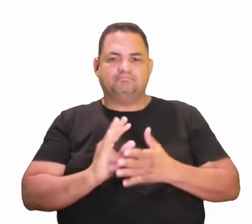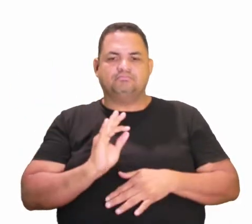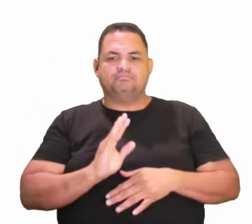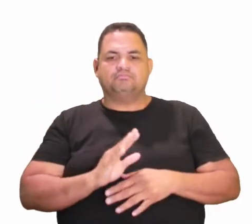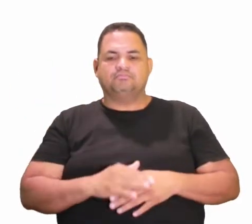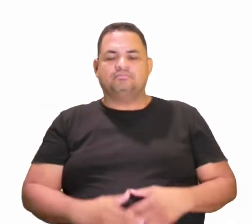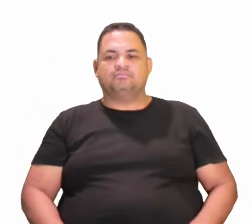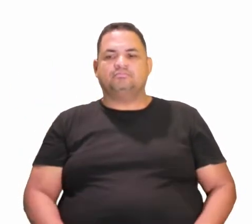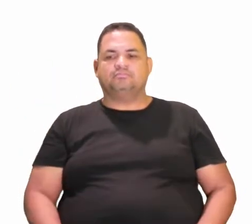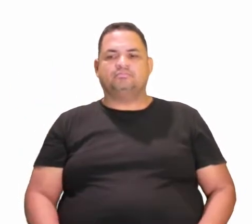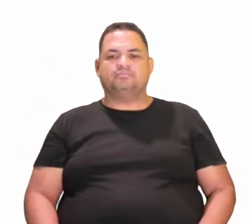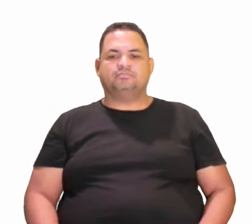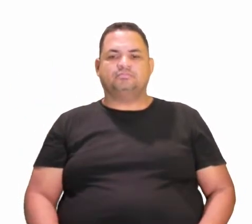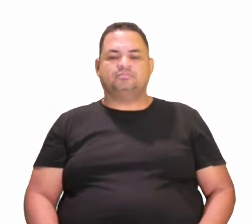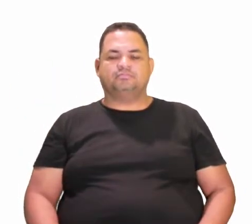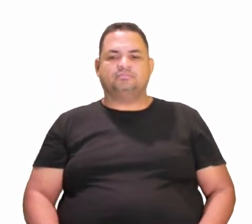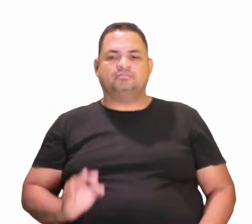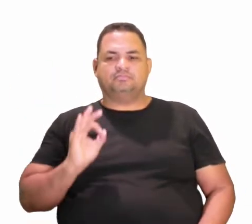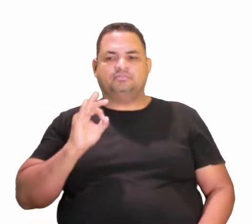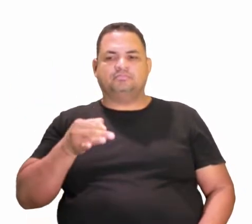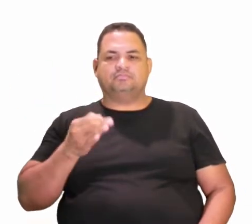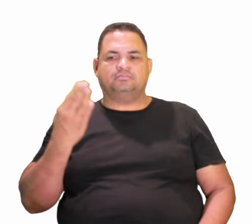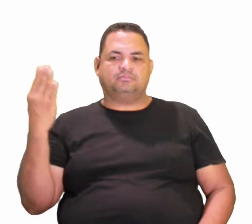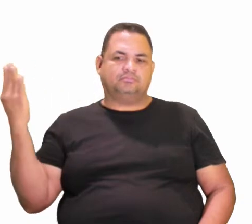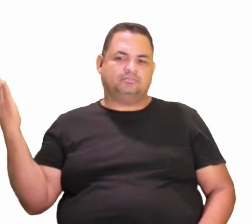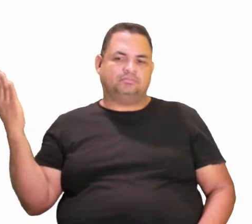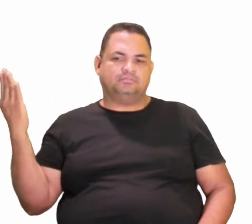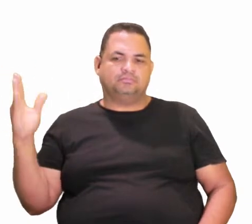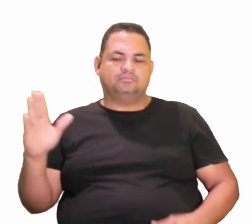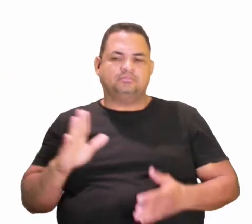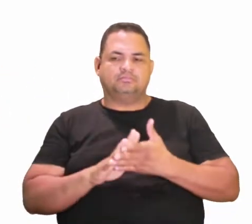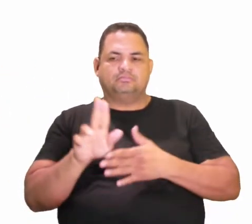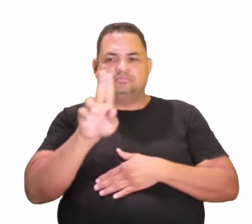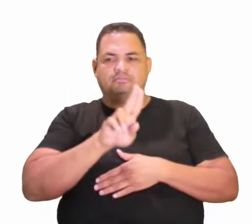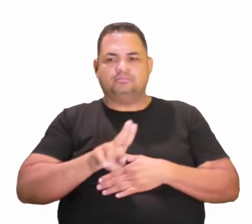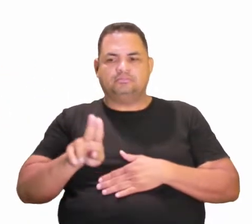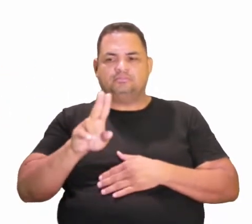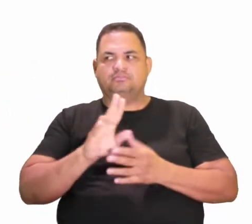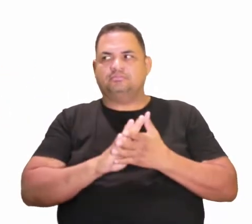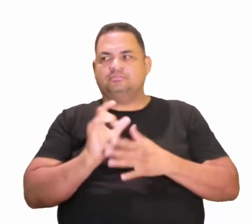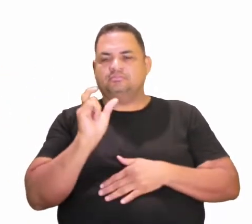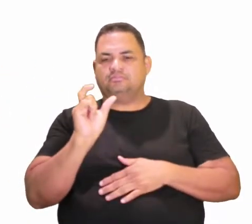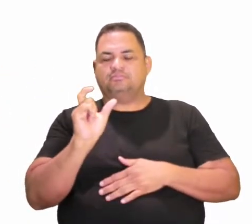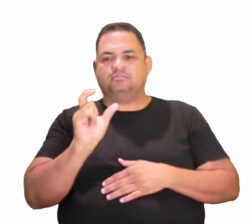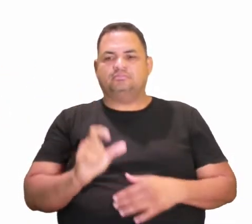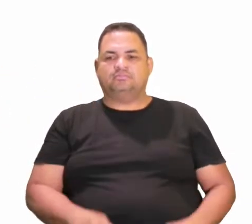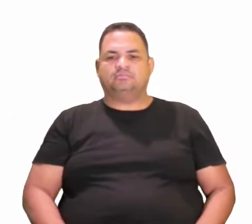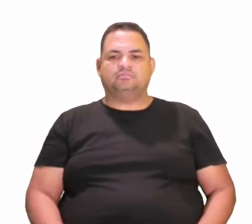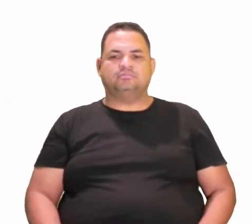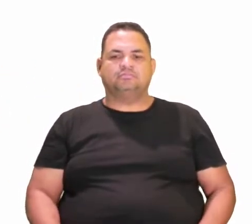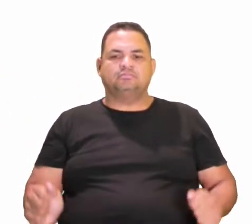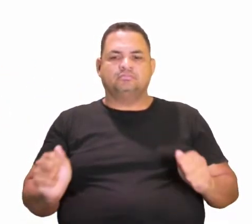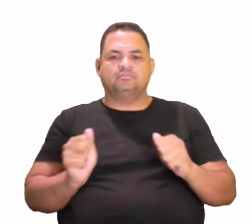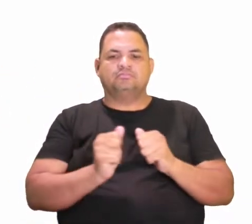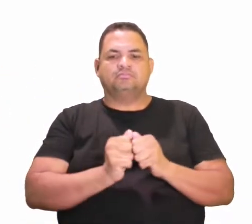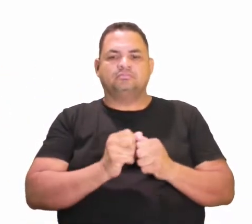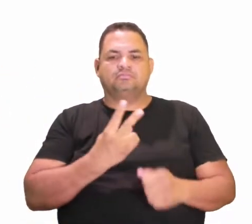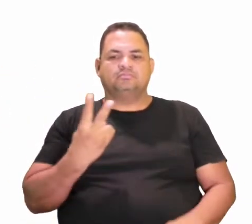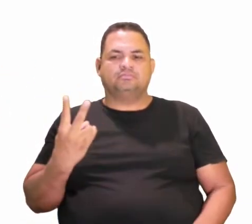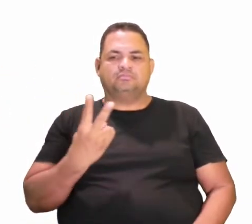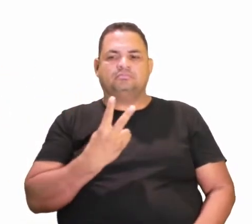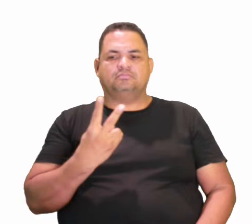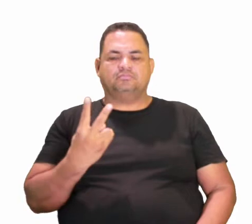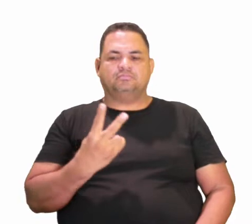palavra grand, certo? Porque você usa a palavra grand junto com a palavra